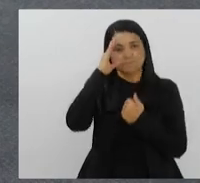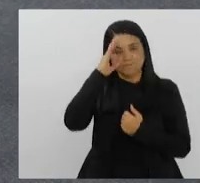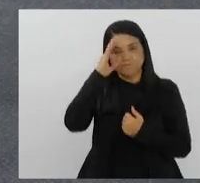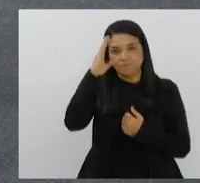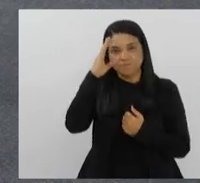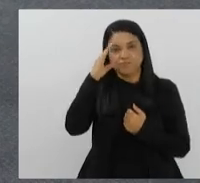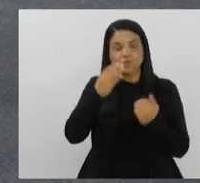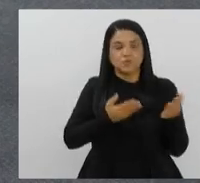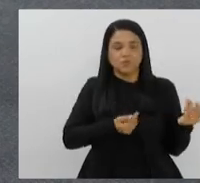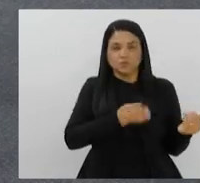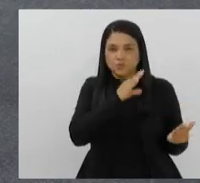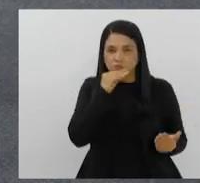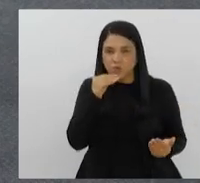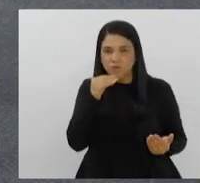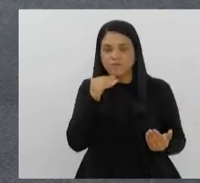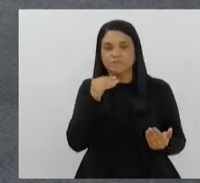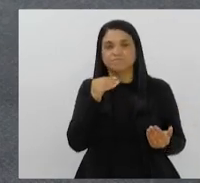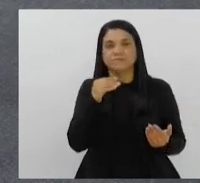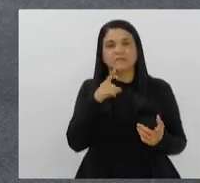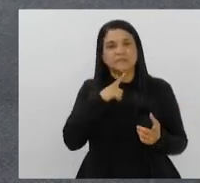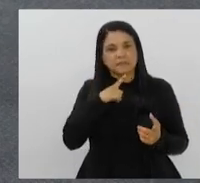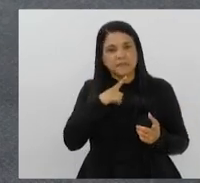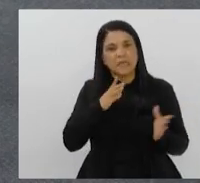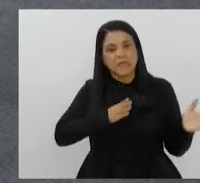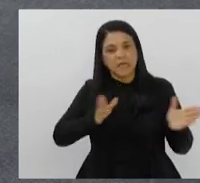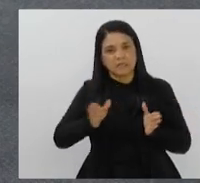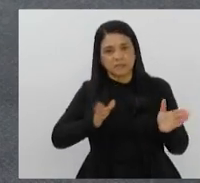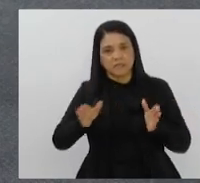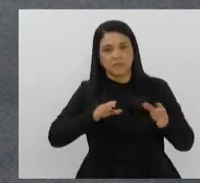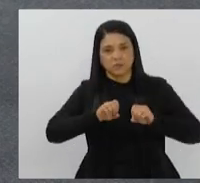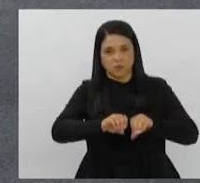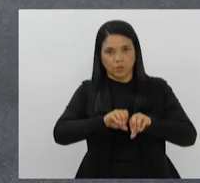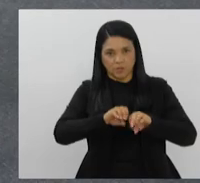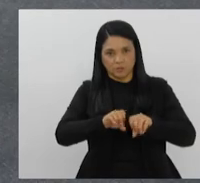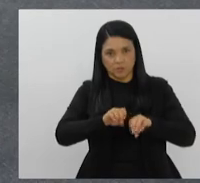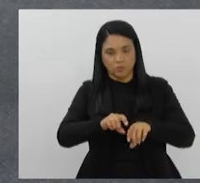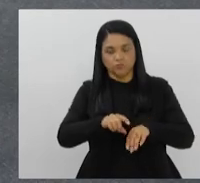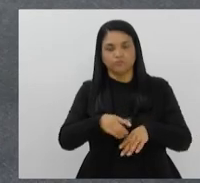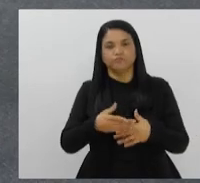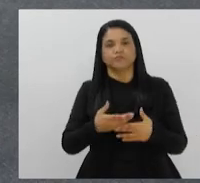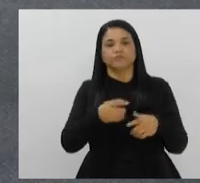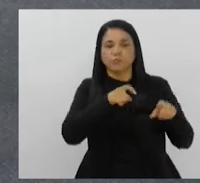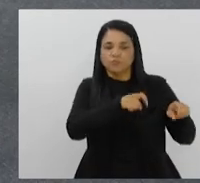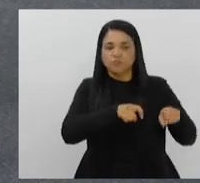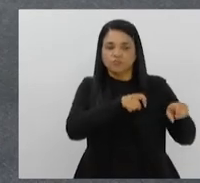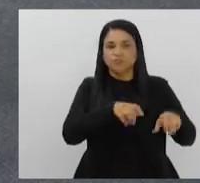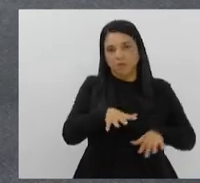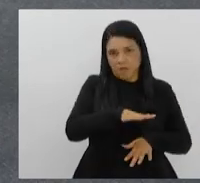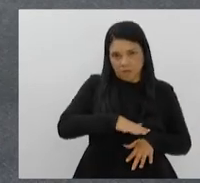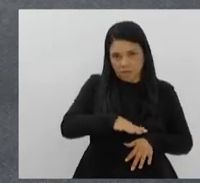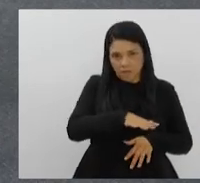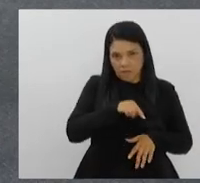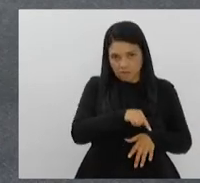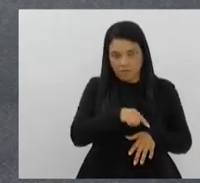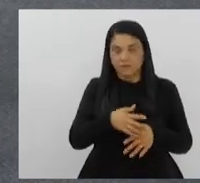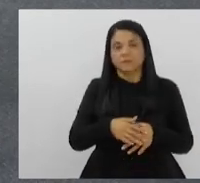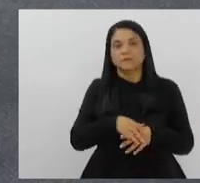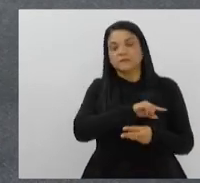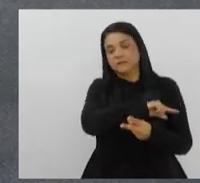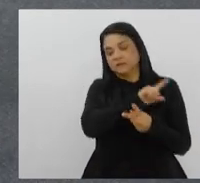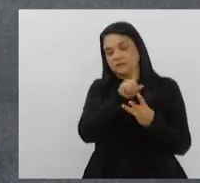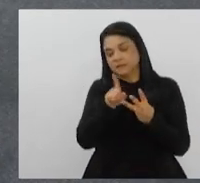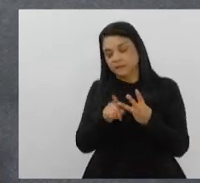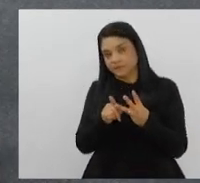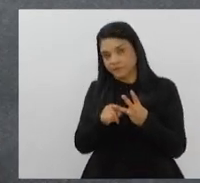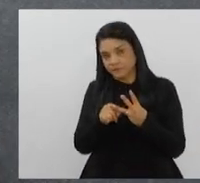principalmente a juventude em ter acesso à educação no meio rural. E o terceiro,